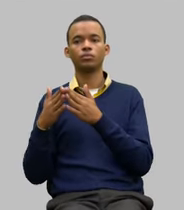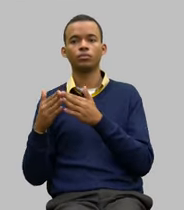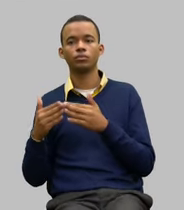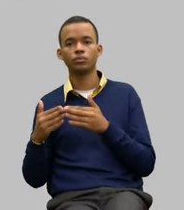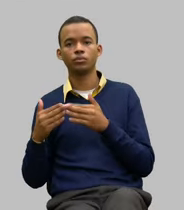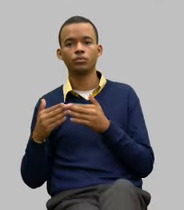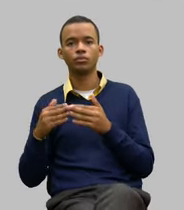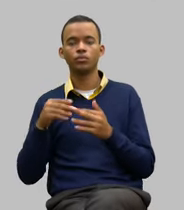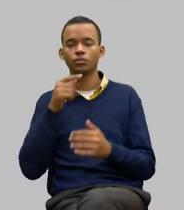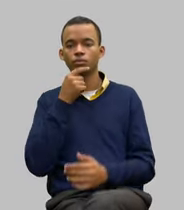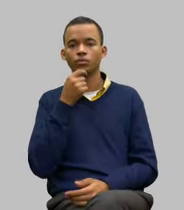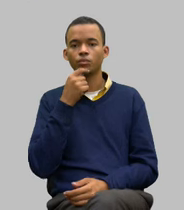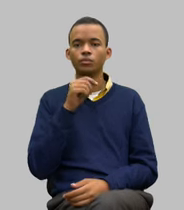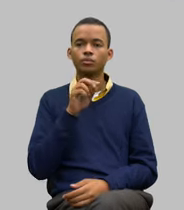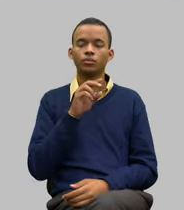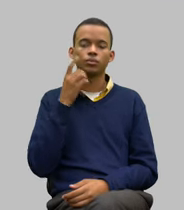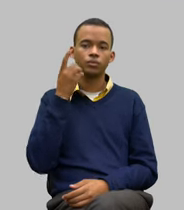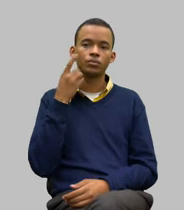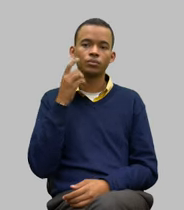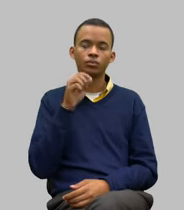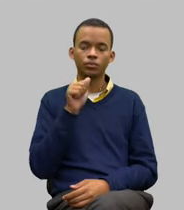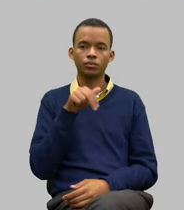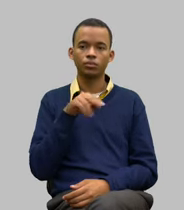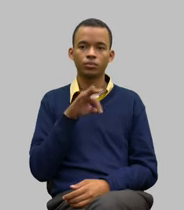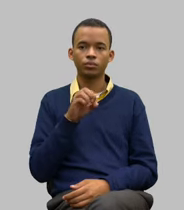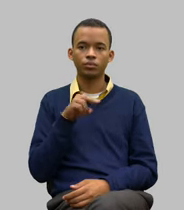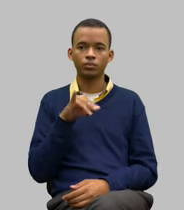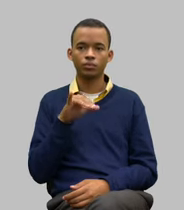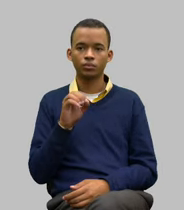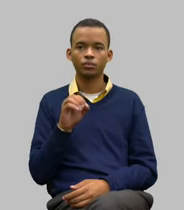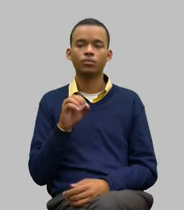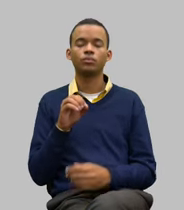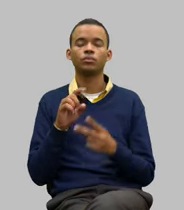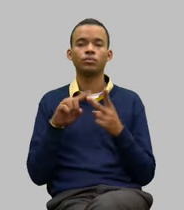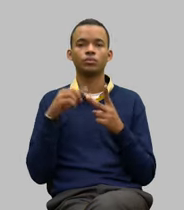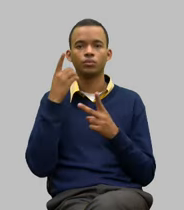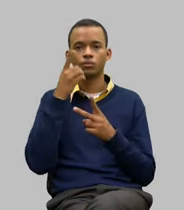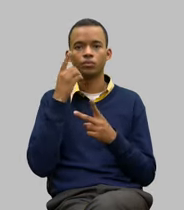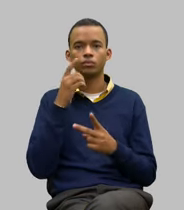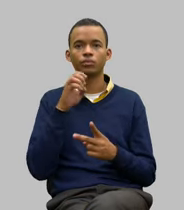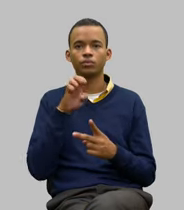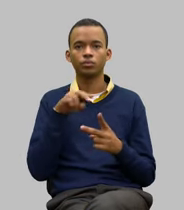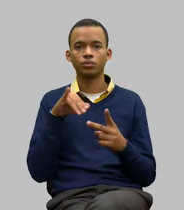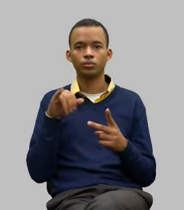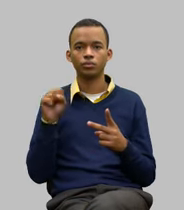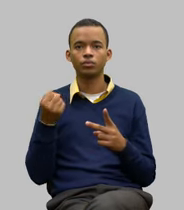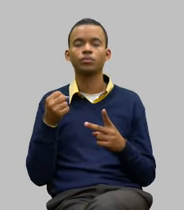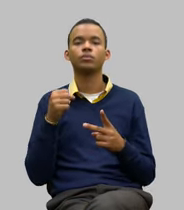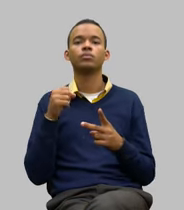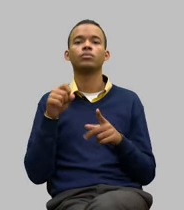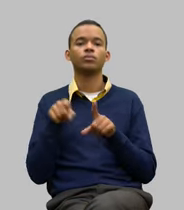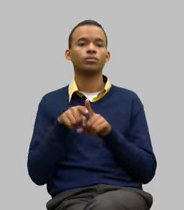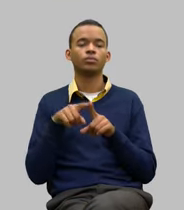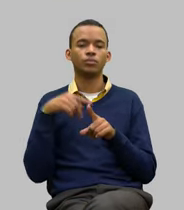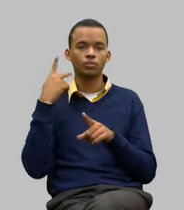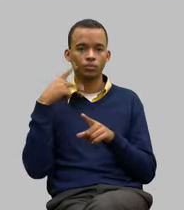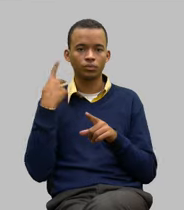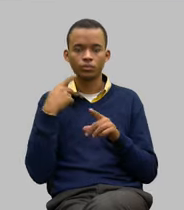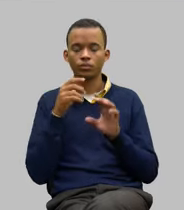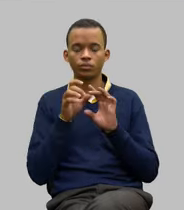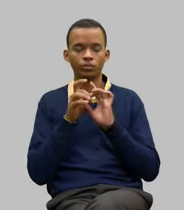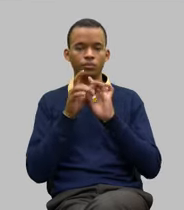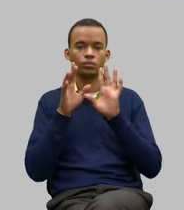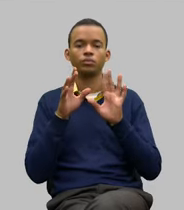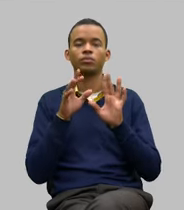Antônio Carlos arandes depois ao Deputado Enes e depois aos demais parlamentares que desejam fazer uso da palavra